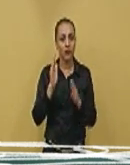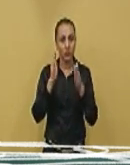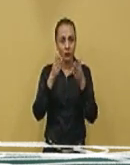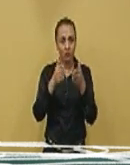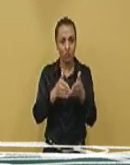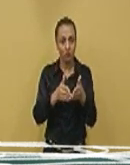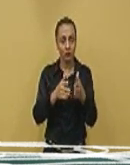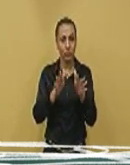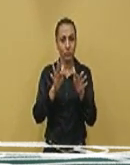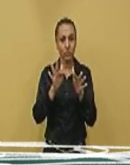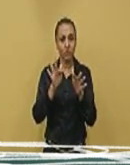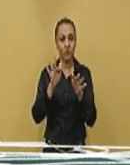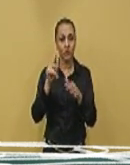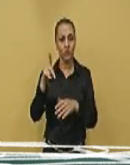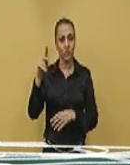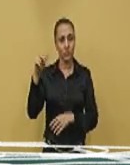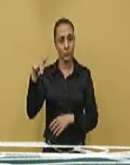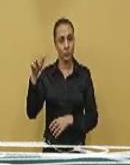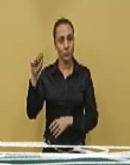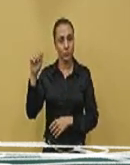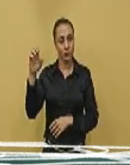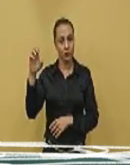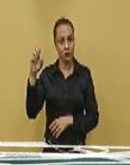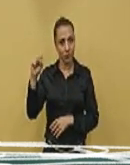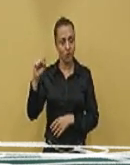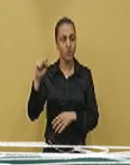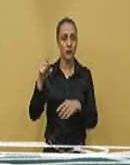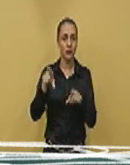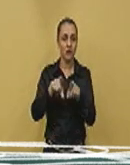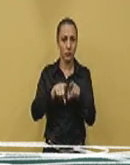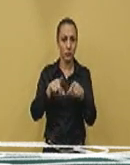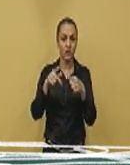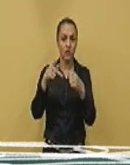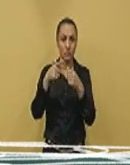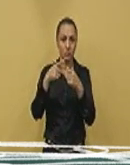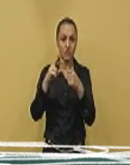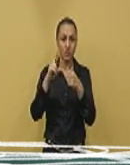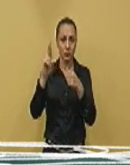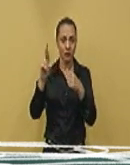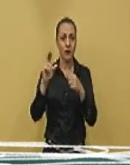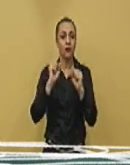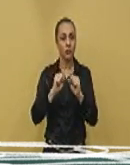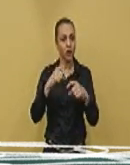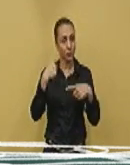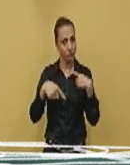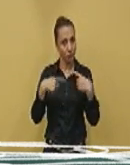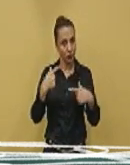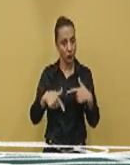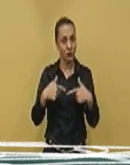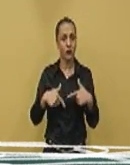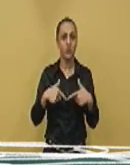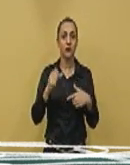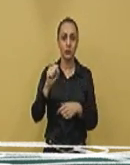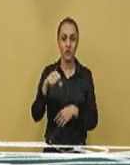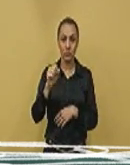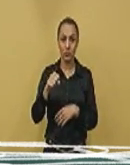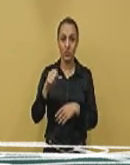PNAES para pós-graduação. Podemos ter política, sim, da universidade, mas da pós-graduação,